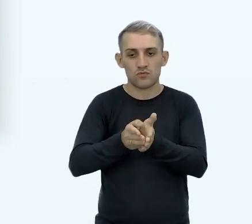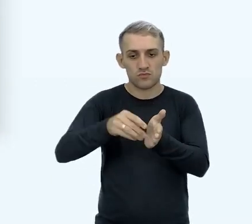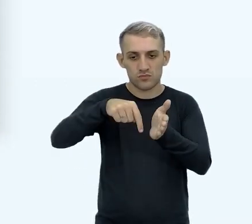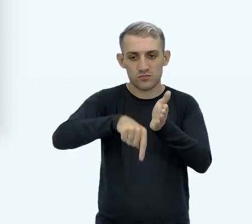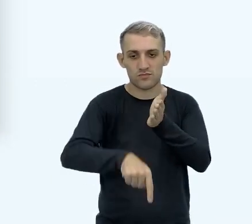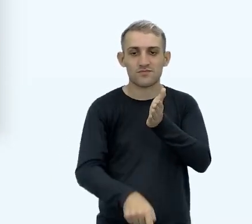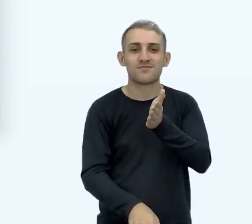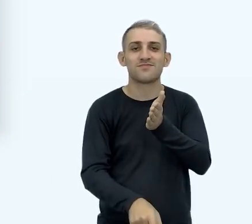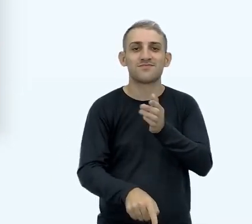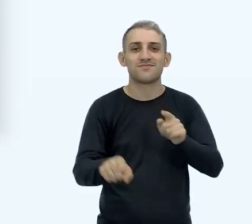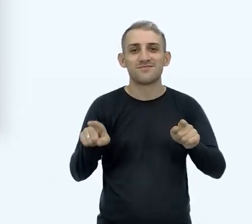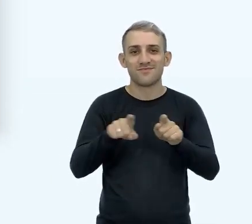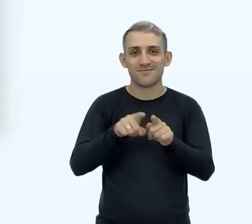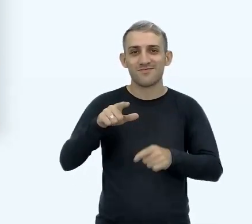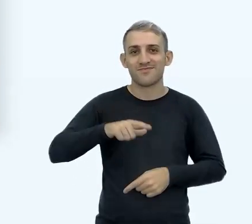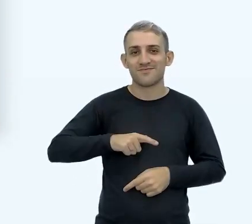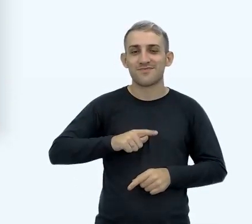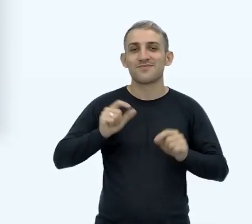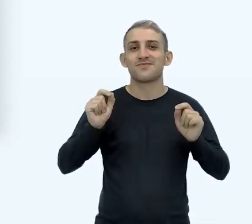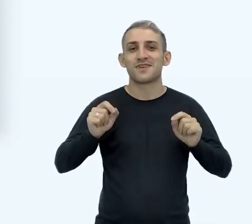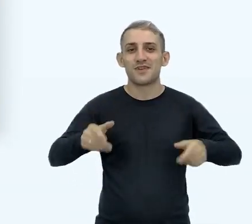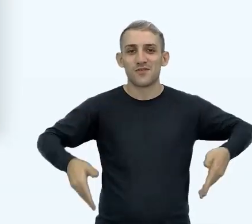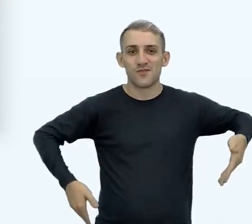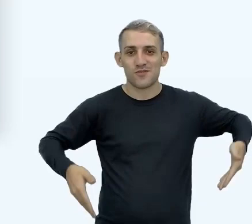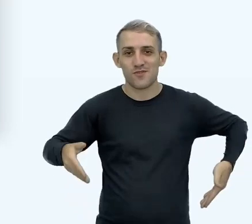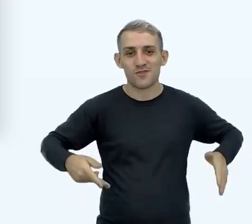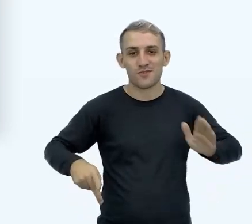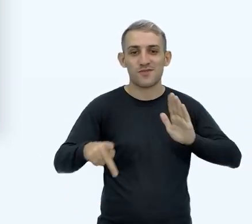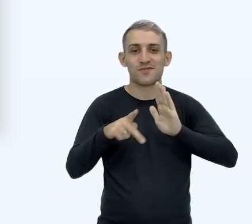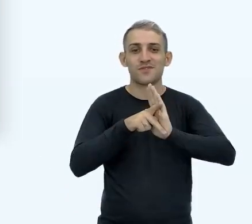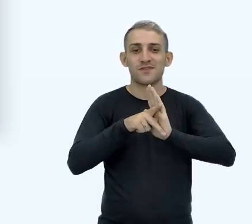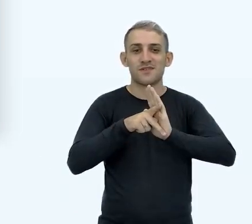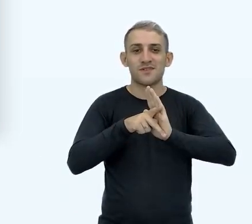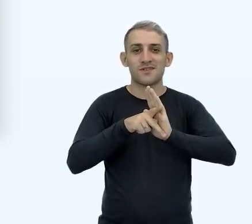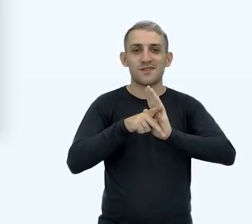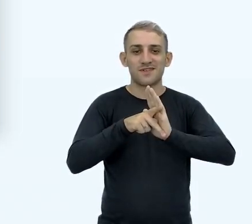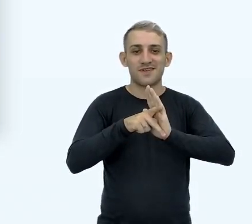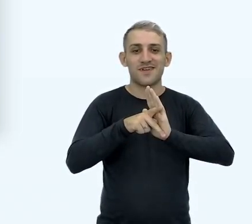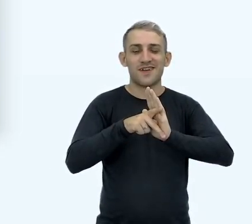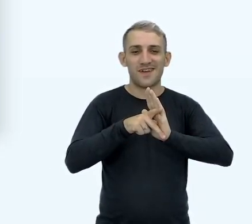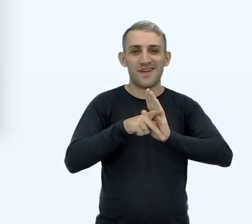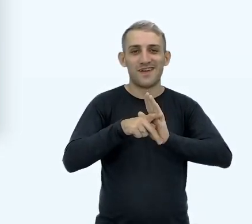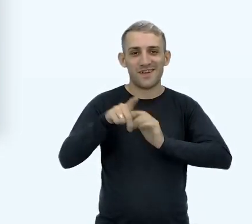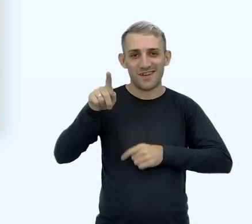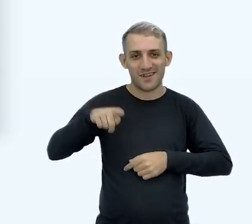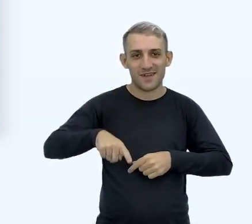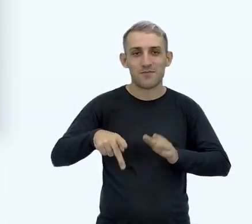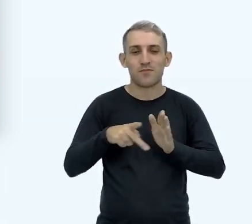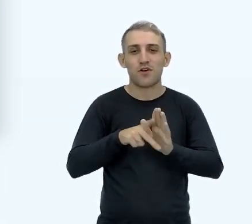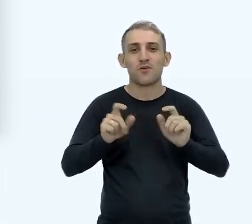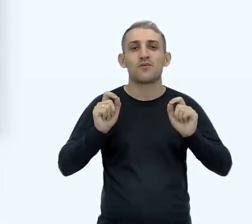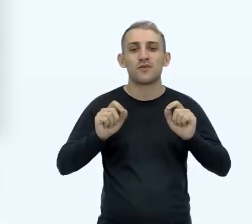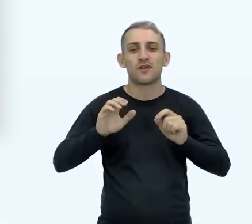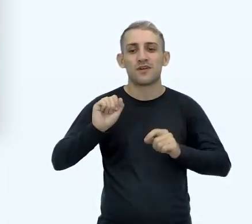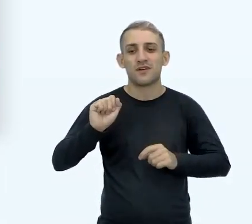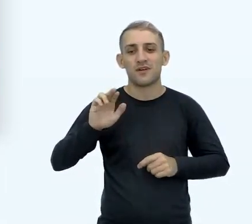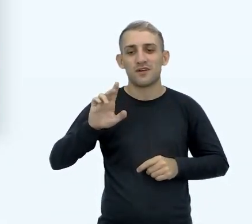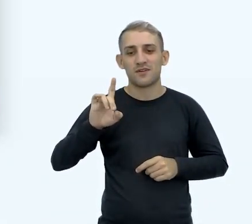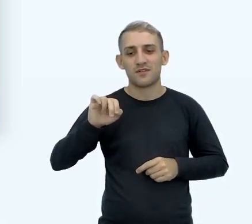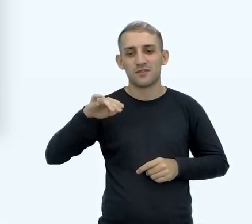aqui no OpenMaker, e um robô que tem os seus olhos que piscam a partir desse Arduino